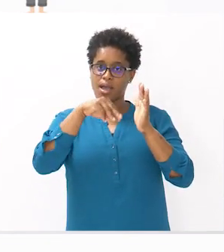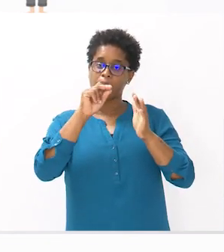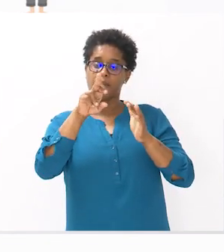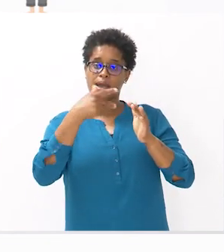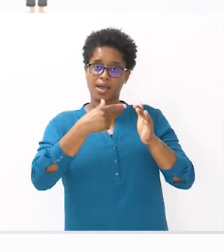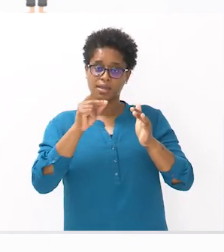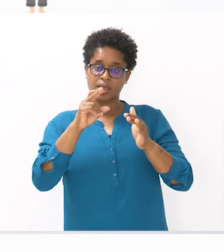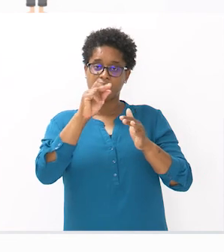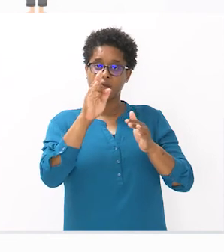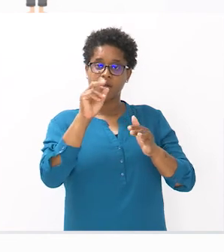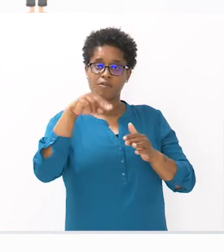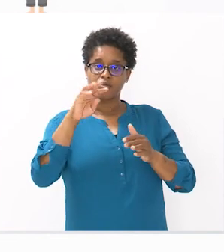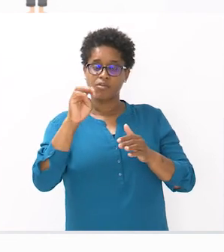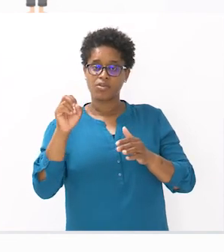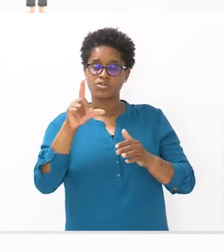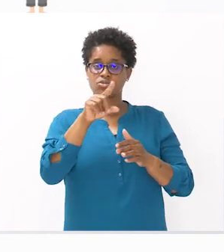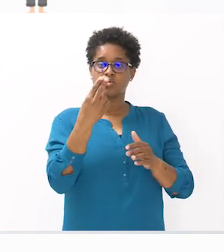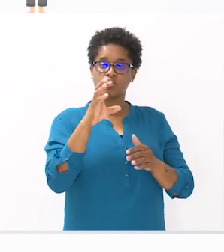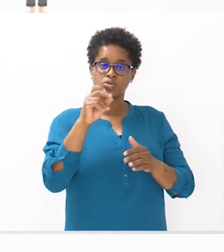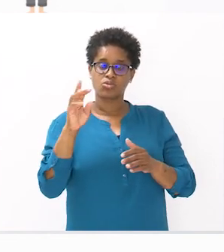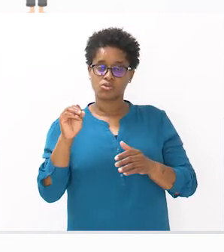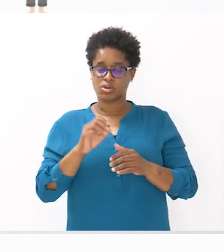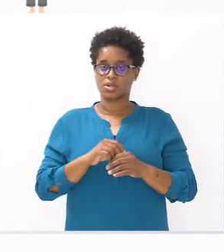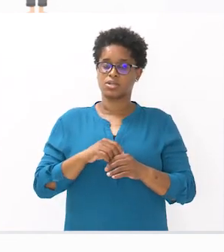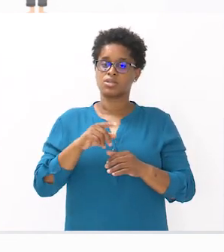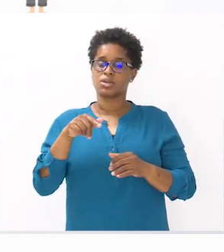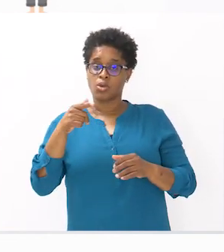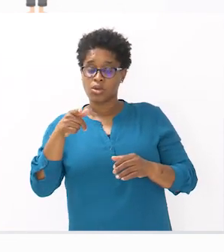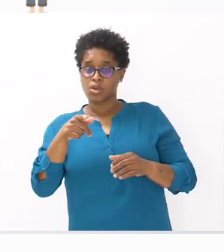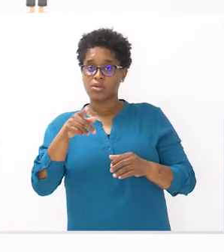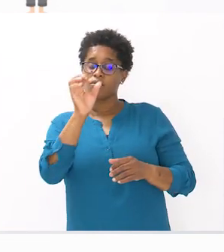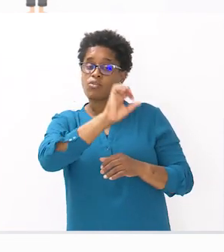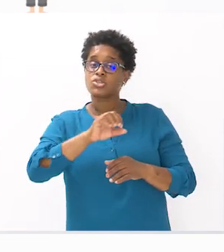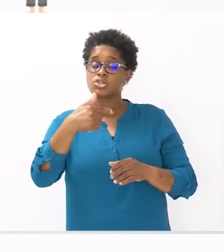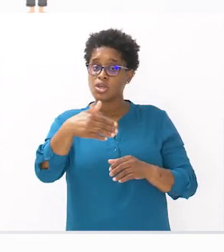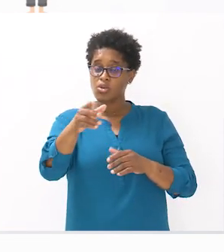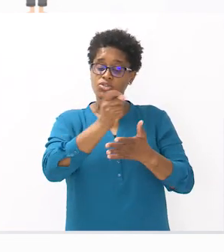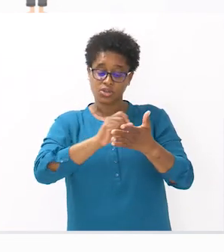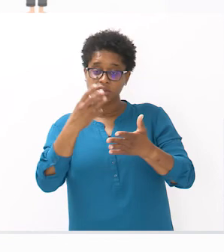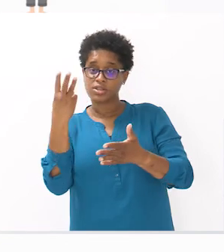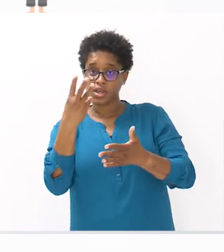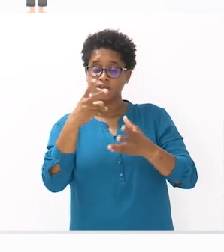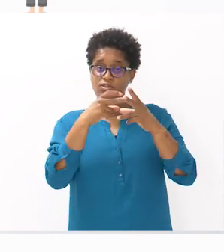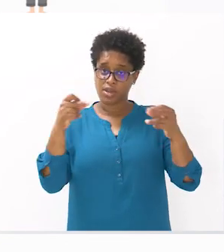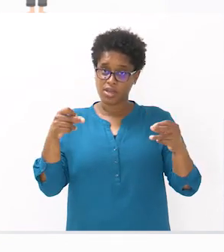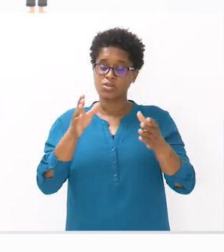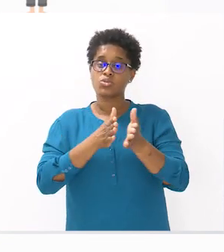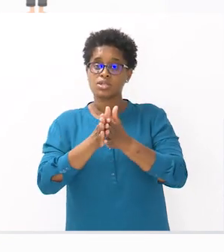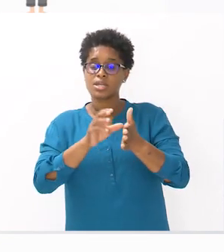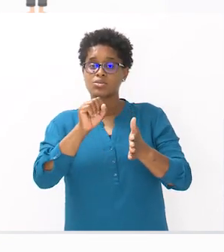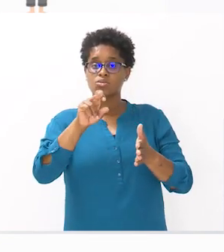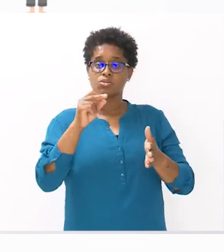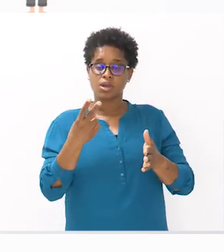o Lucas e o Diego. Vocês terão que escrever três frases utilizando o